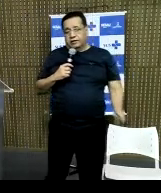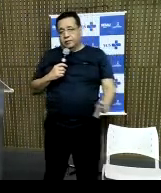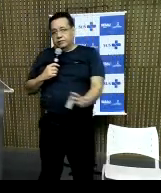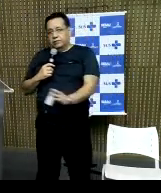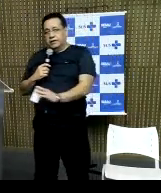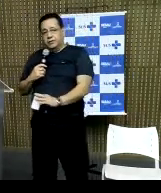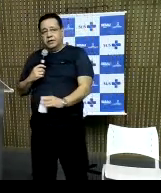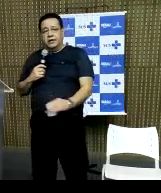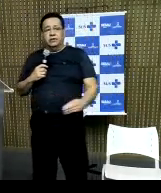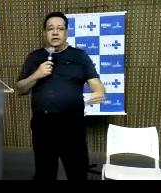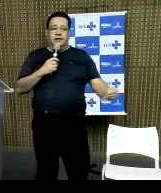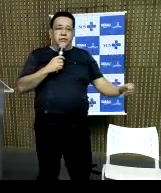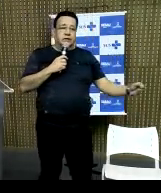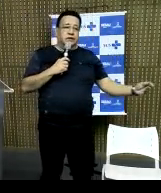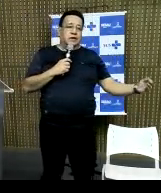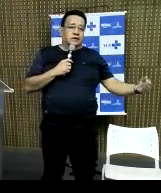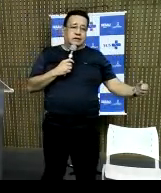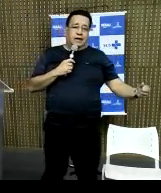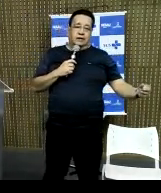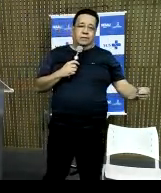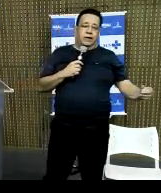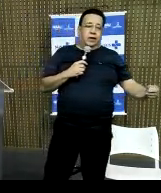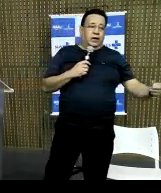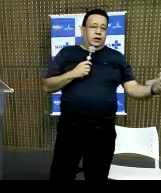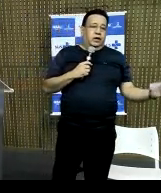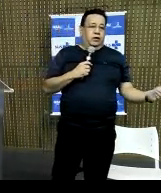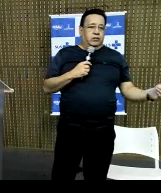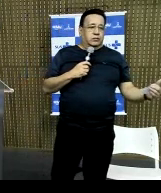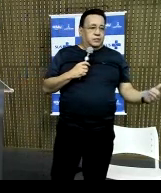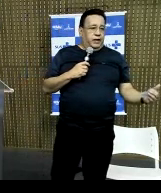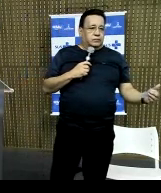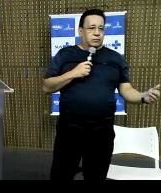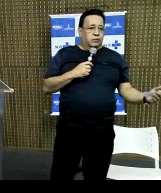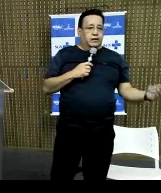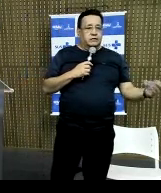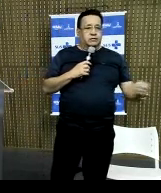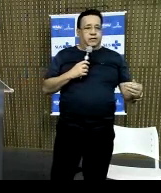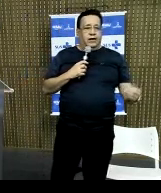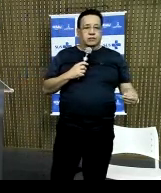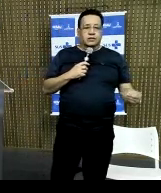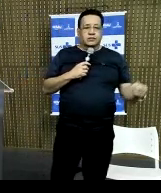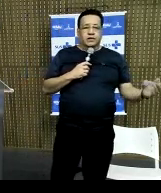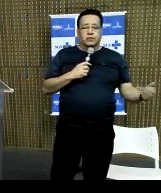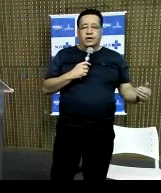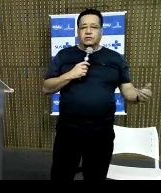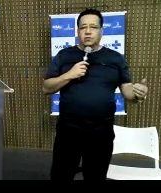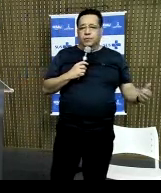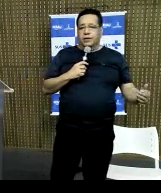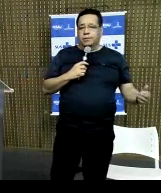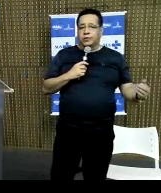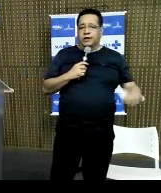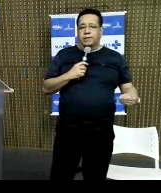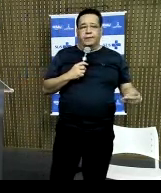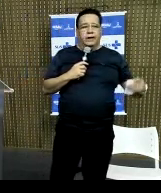tem o atendimento espontâneo e a demanda agendada. Reunião com os médicos, o que eles foram falaram? Nós estamos virando quase um